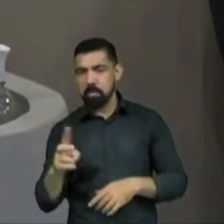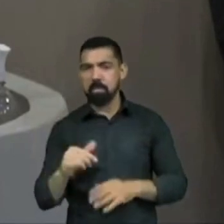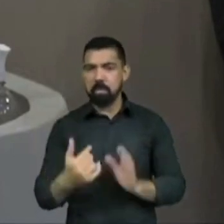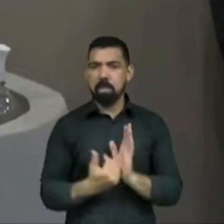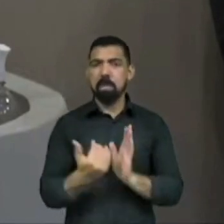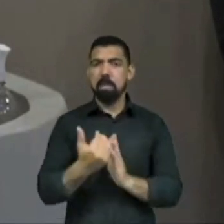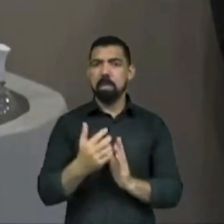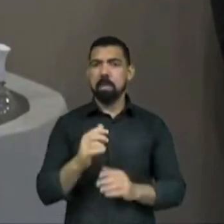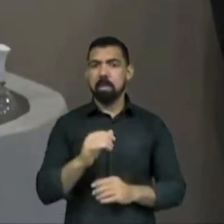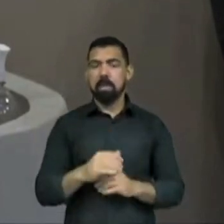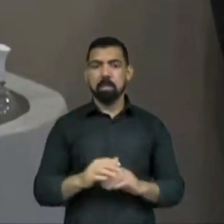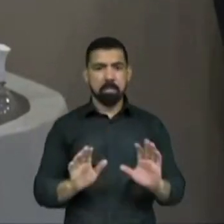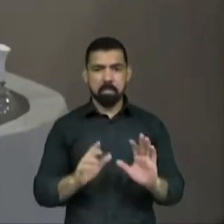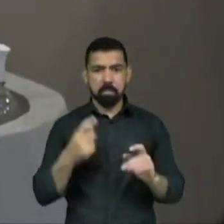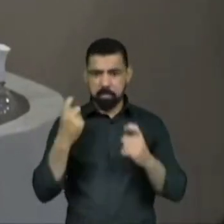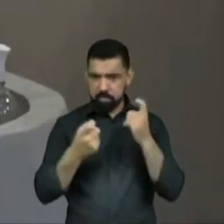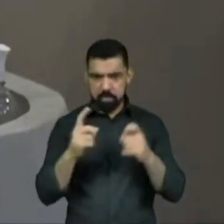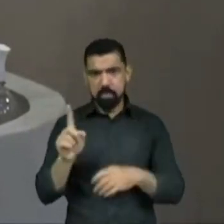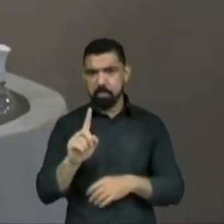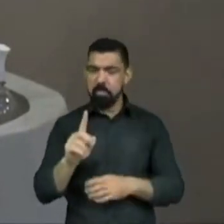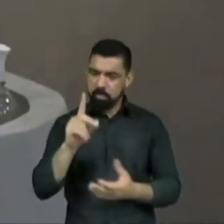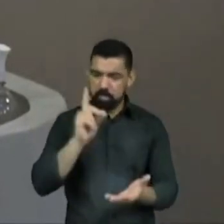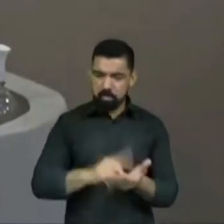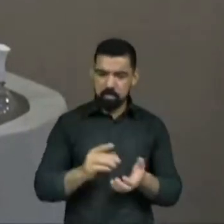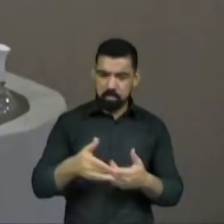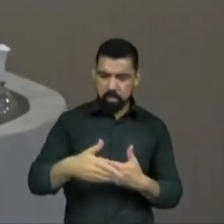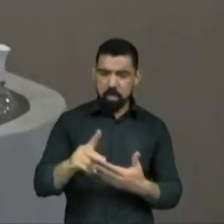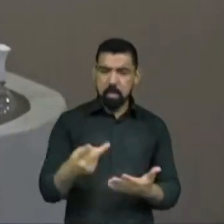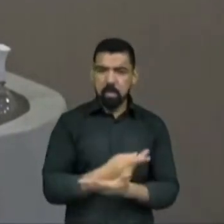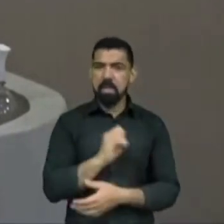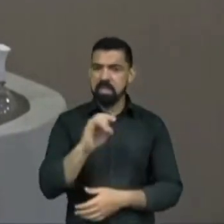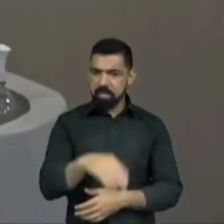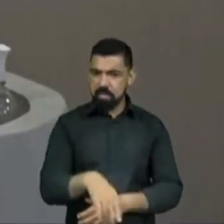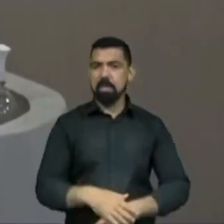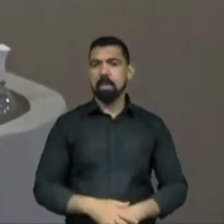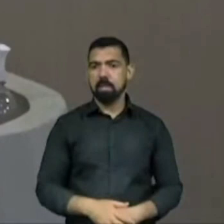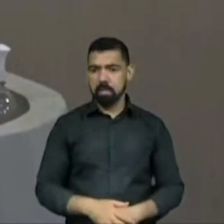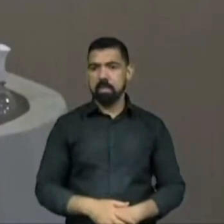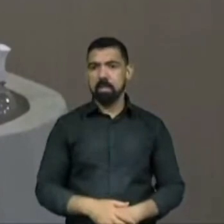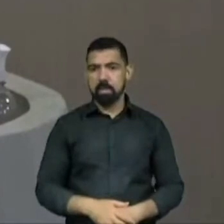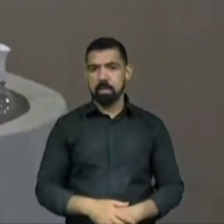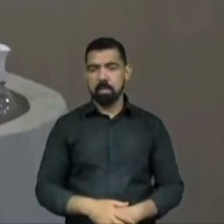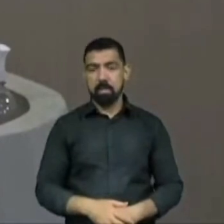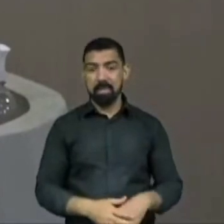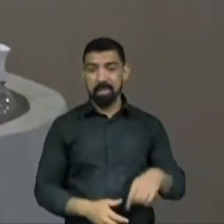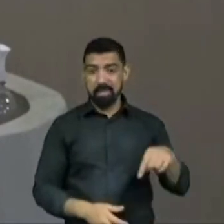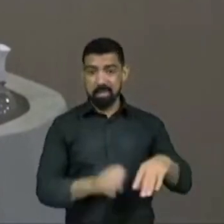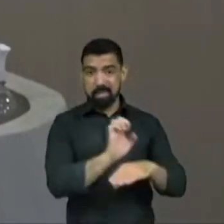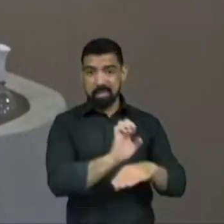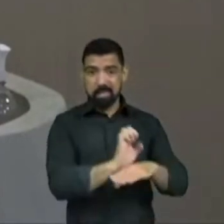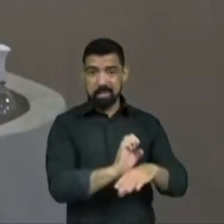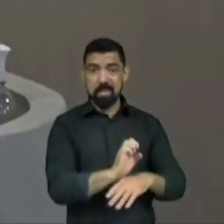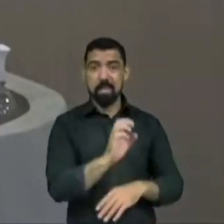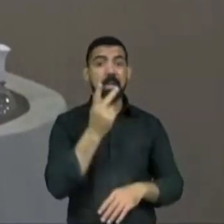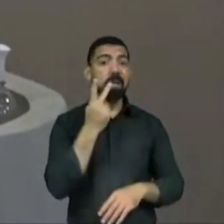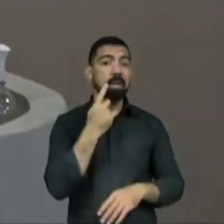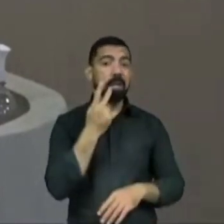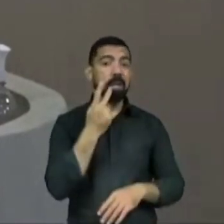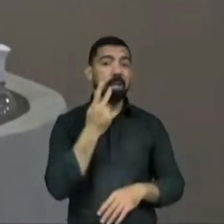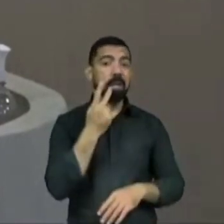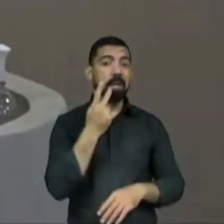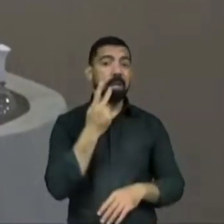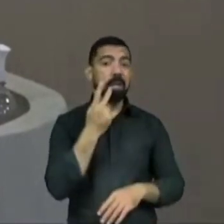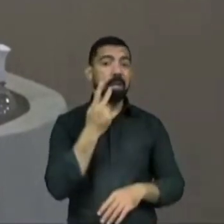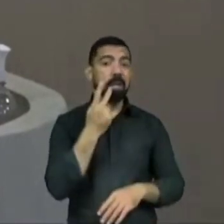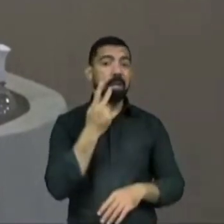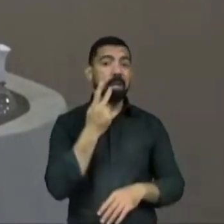caro, não se preocupem. O Ceará está 3 vezes mais caro e você, cearense, 3 vezes mais lascado. Espere.